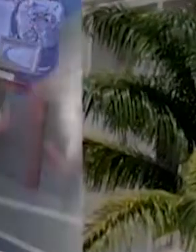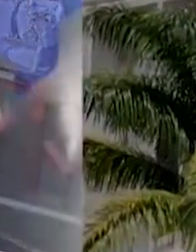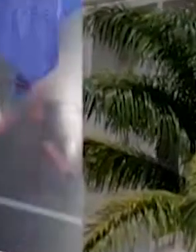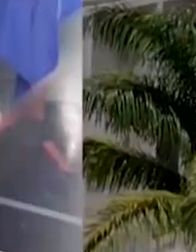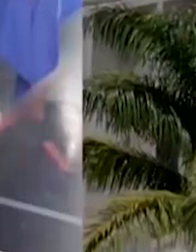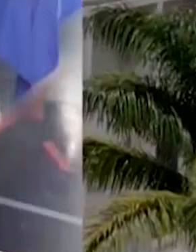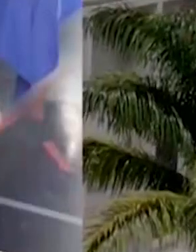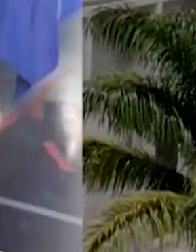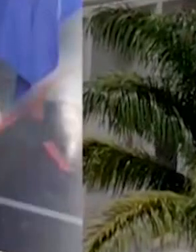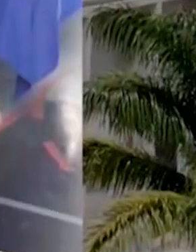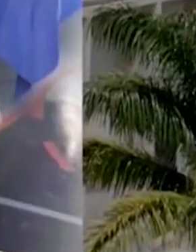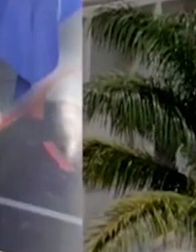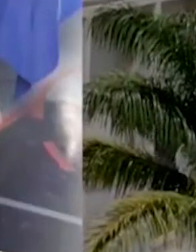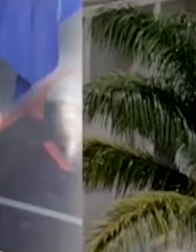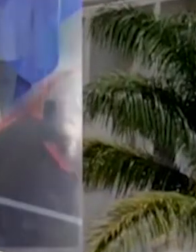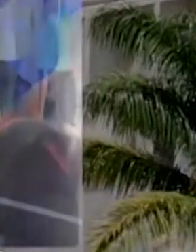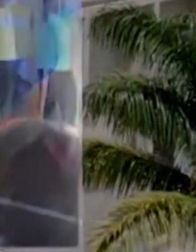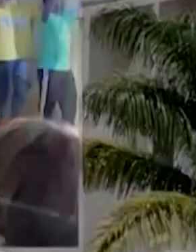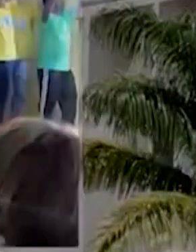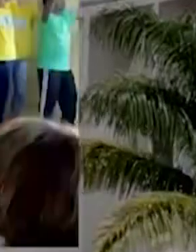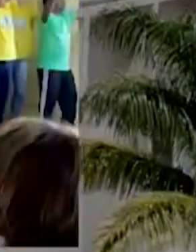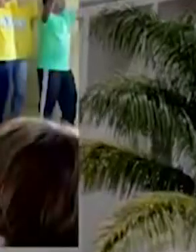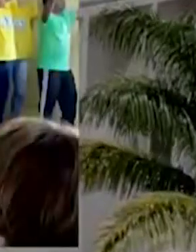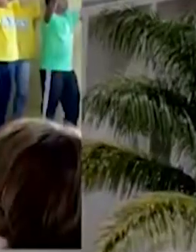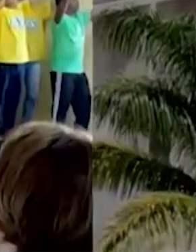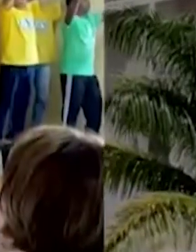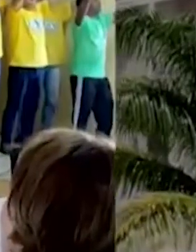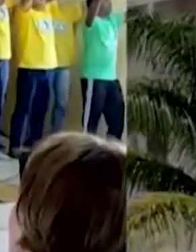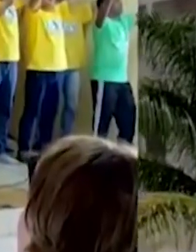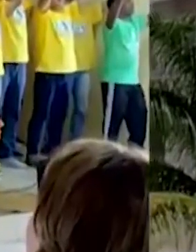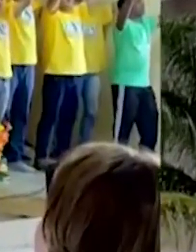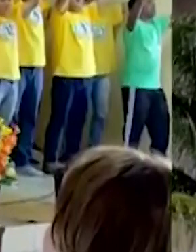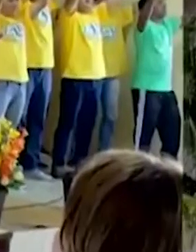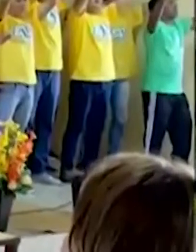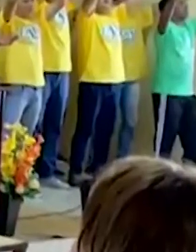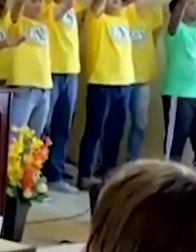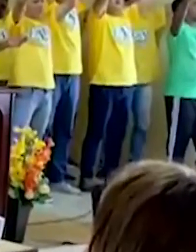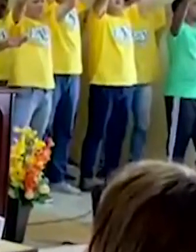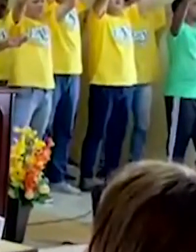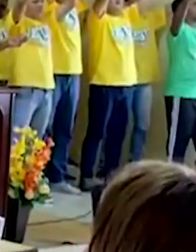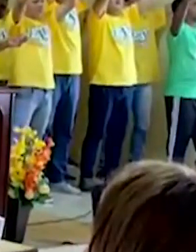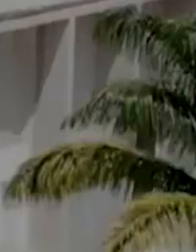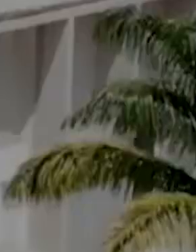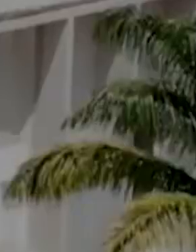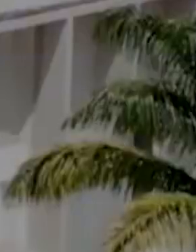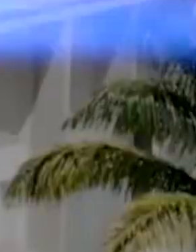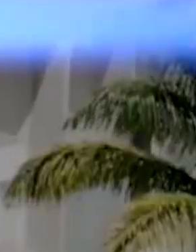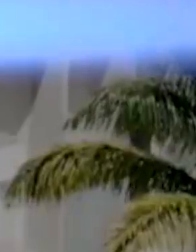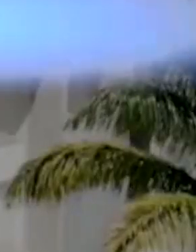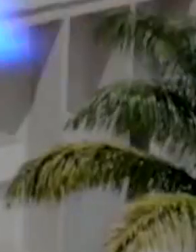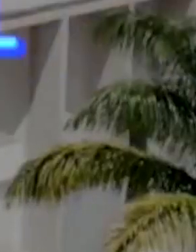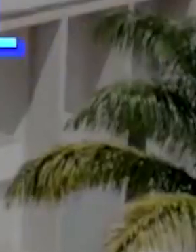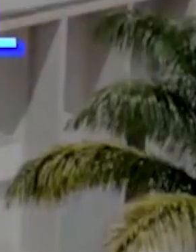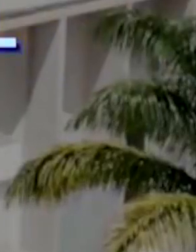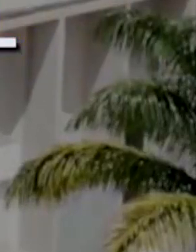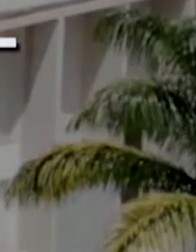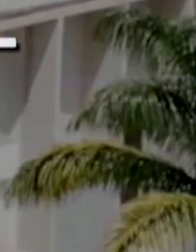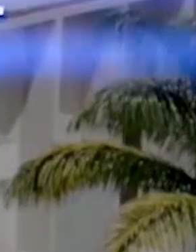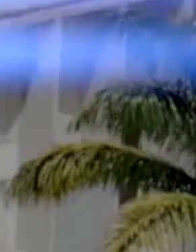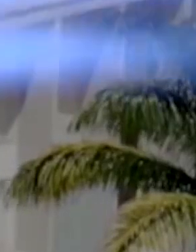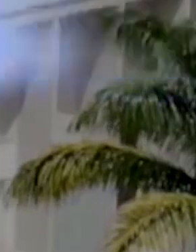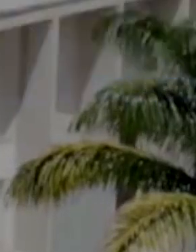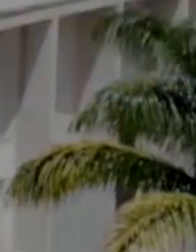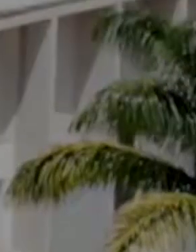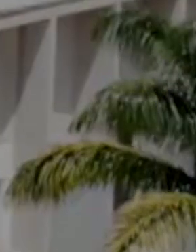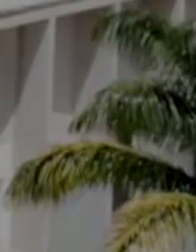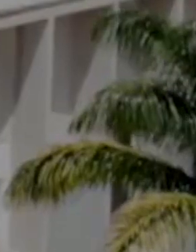destinada ao projeto Cristolândia e à construção do templo em Riacho Fundo 2. Participe! O Ministério de Apoio